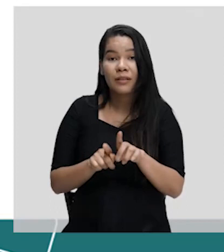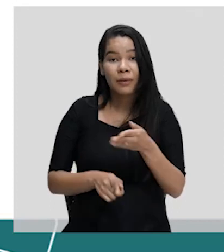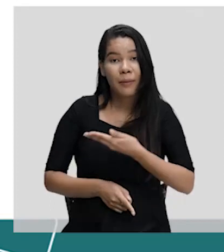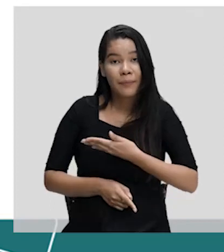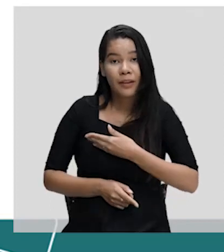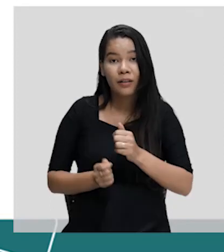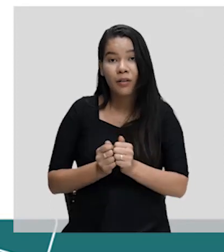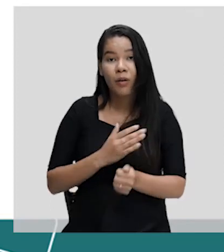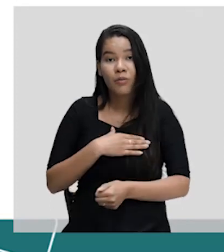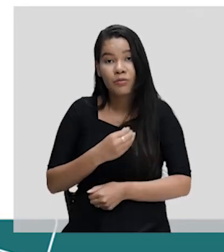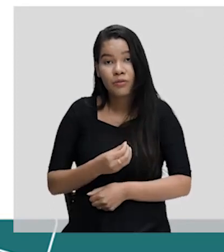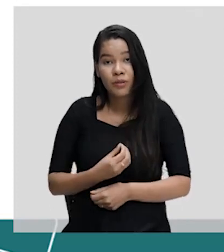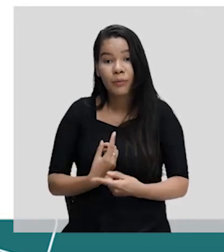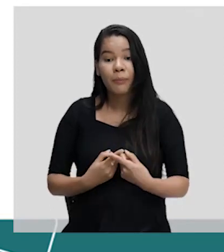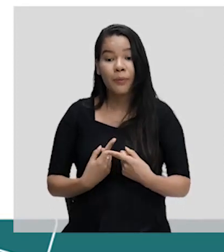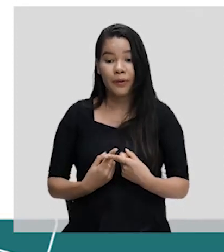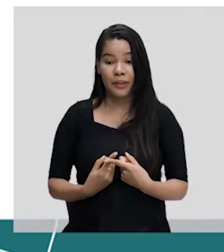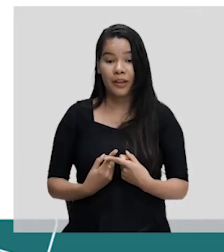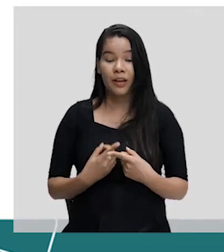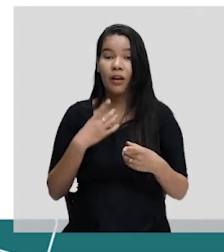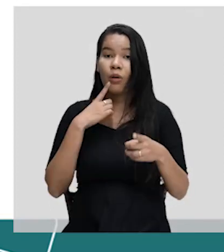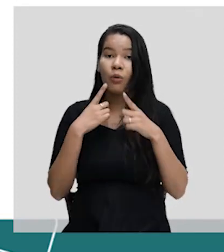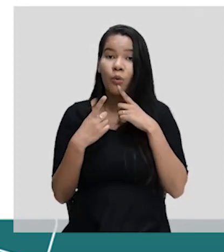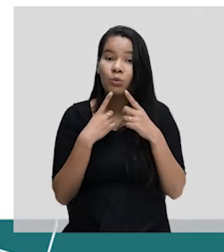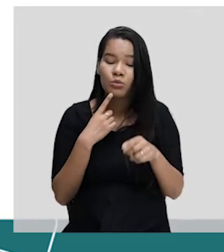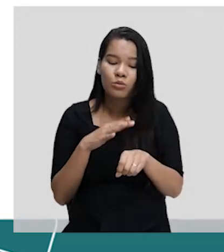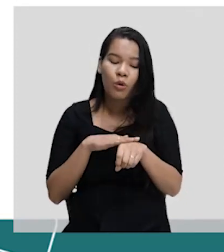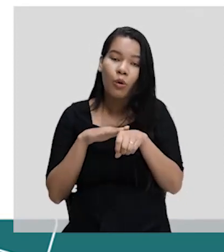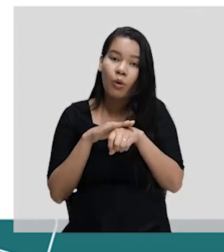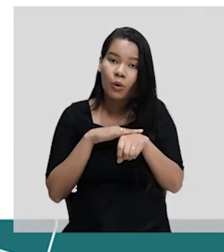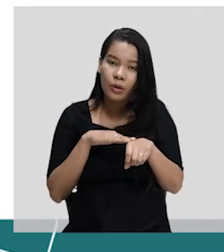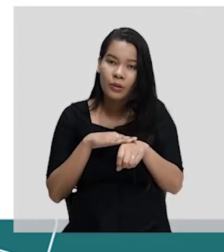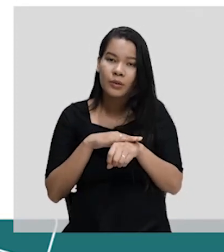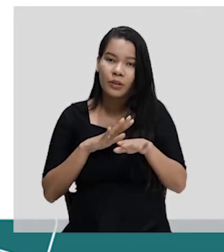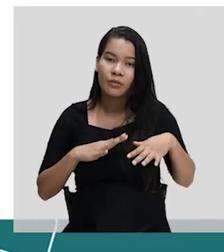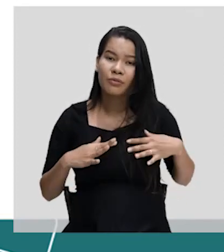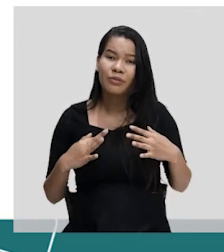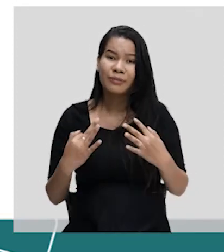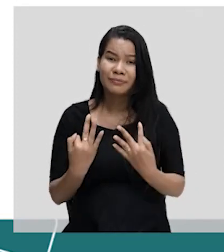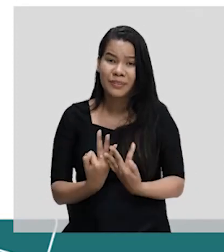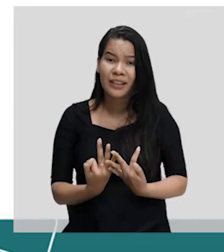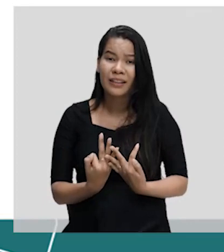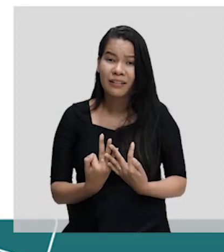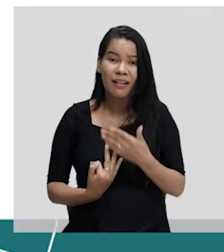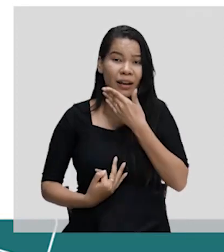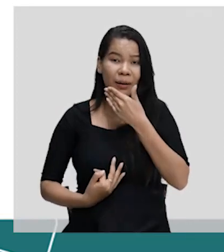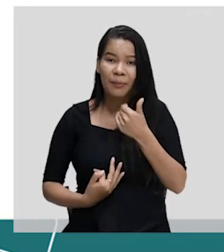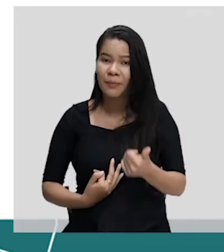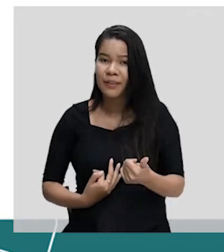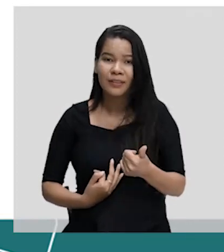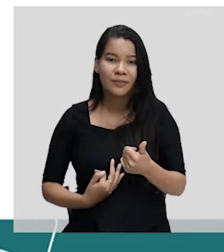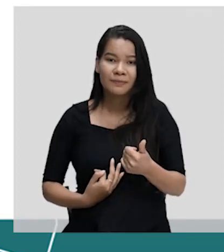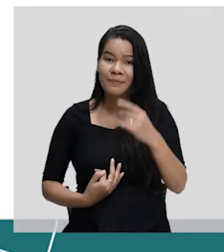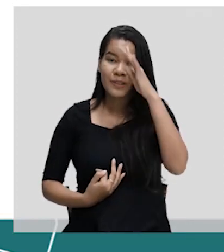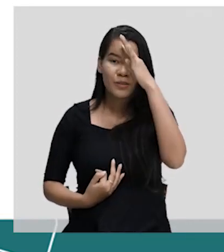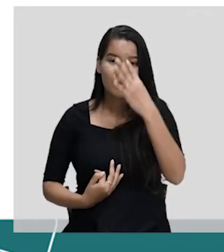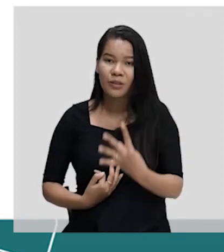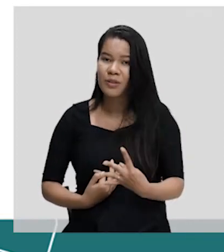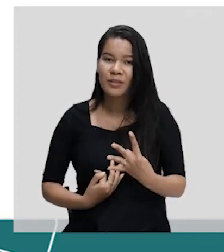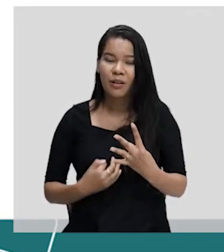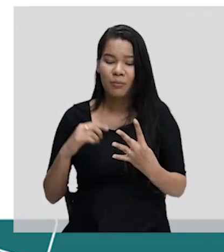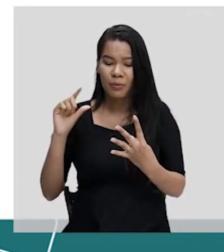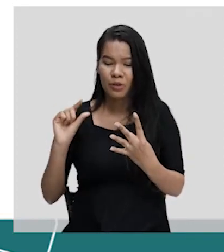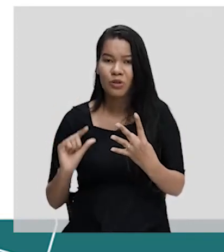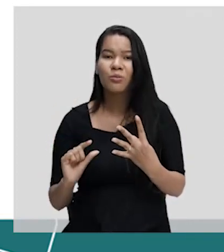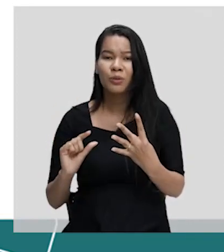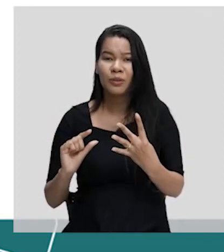pois, de novo, a mesma palavra, o diálogo em família ainda é a melhor arma para diminuir o número